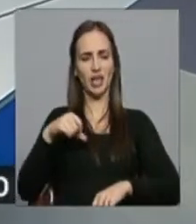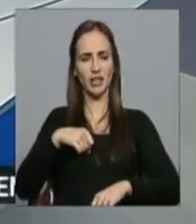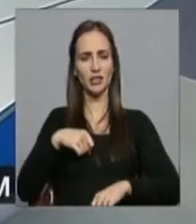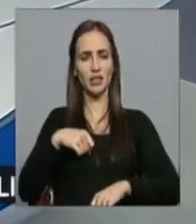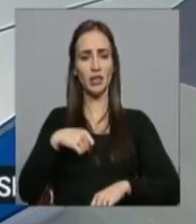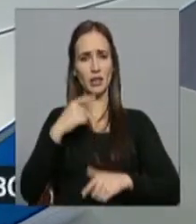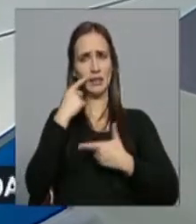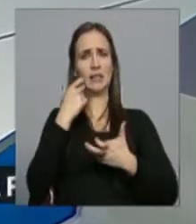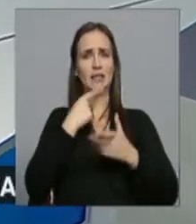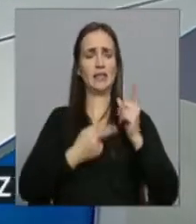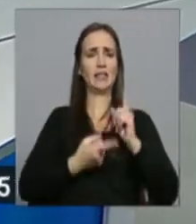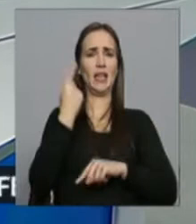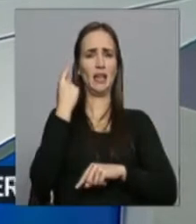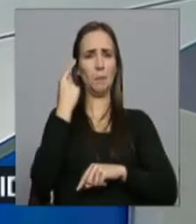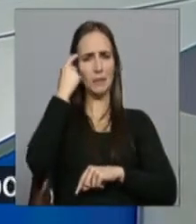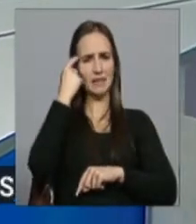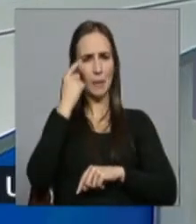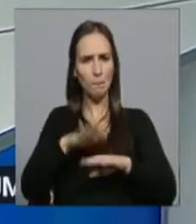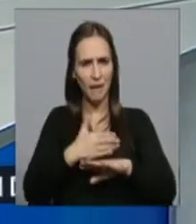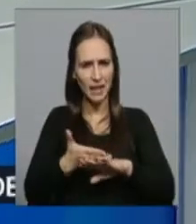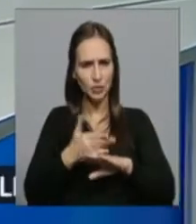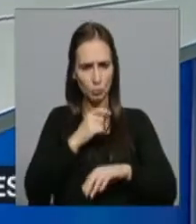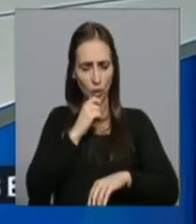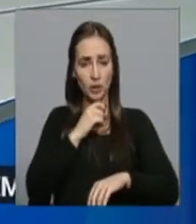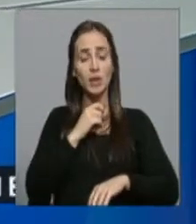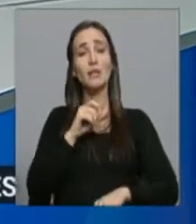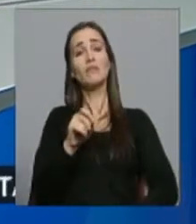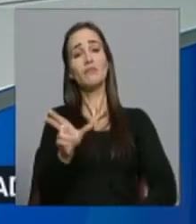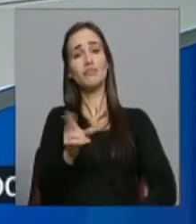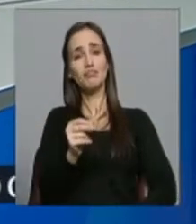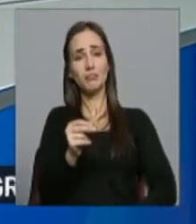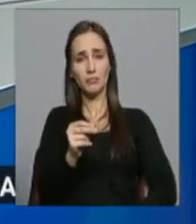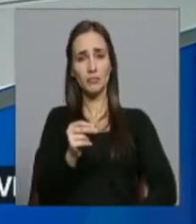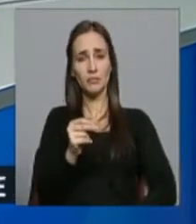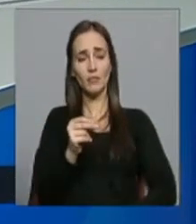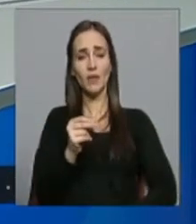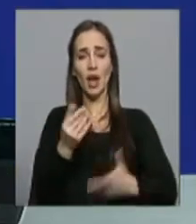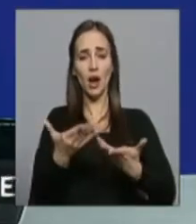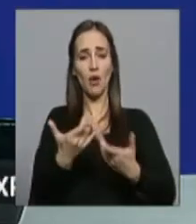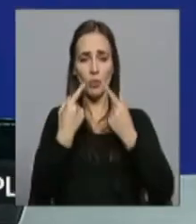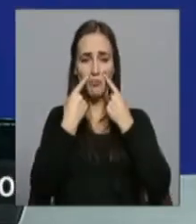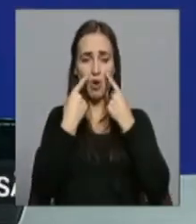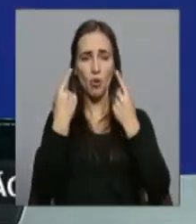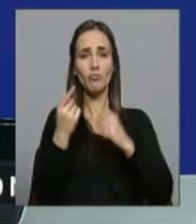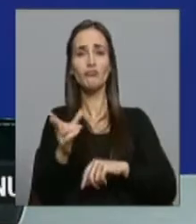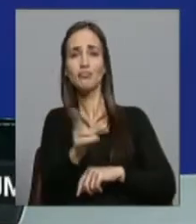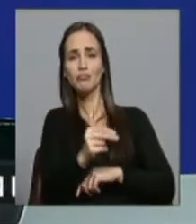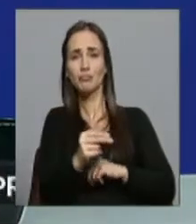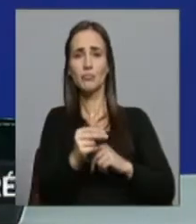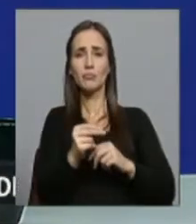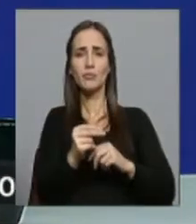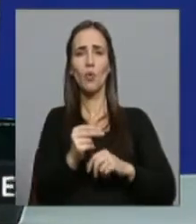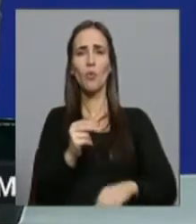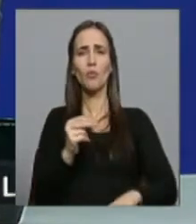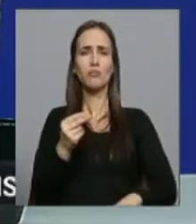bizarros do que já se pensava? Nomeadamente este casal que foi agora revelado. E é um casal que se encontra a cerca de